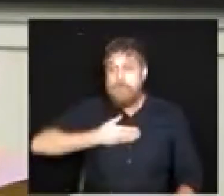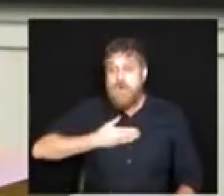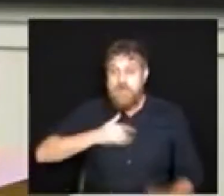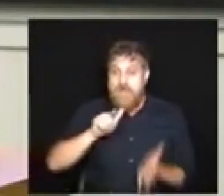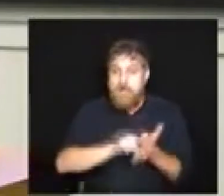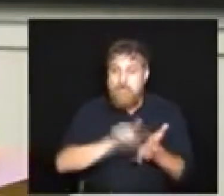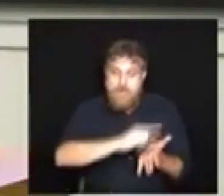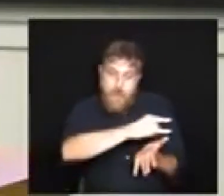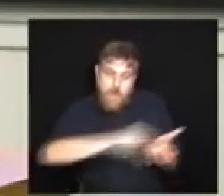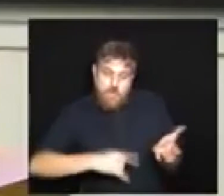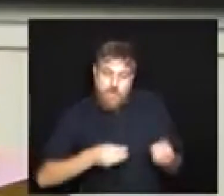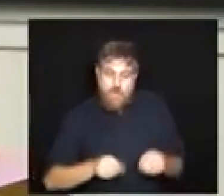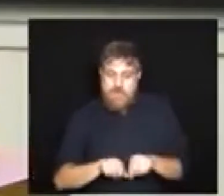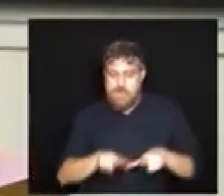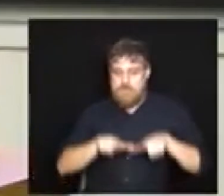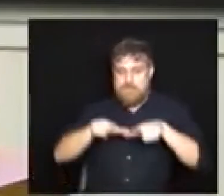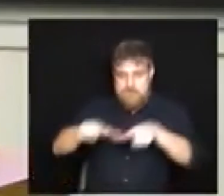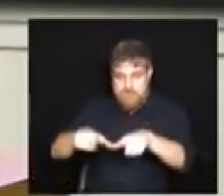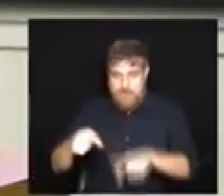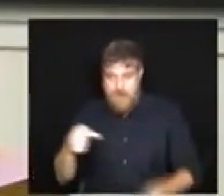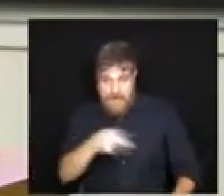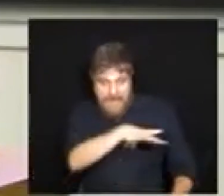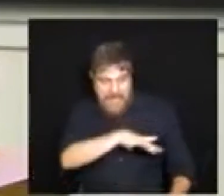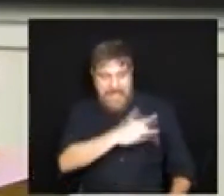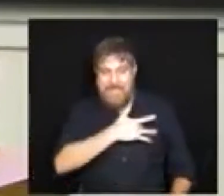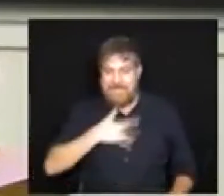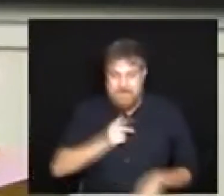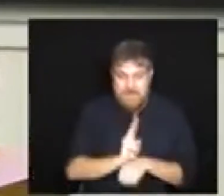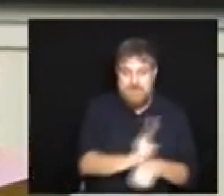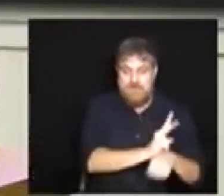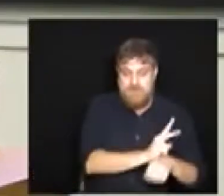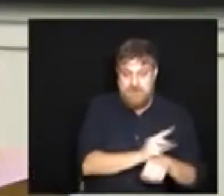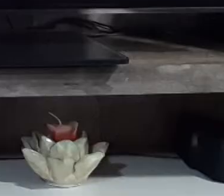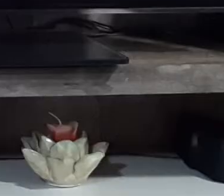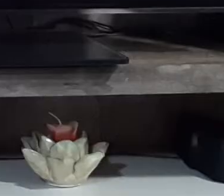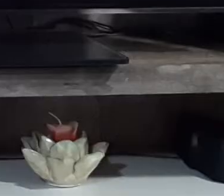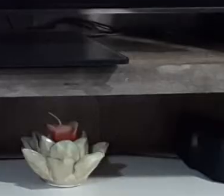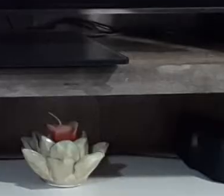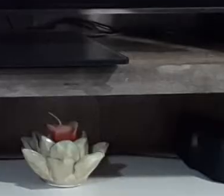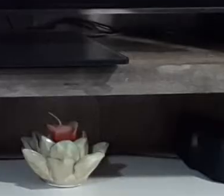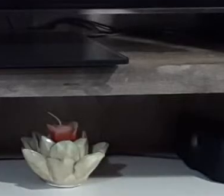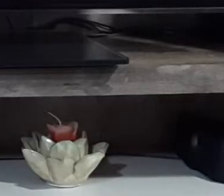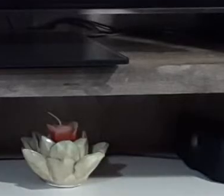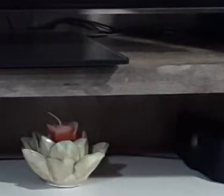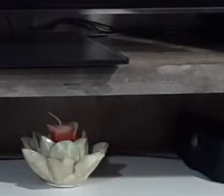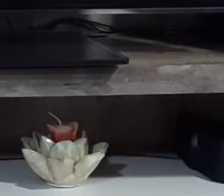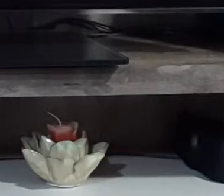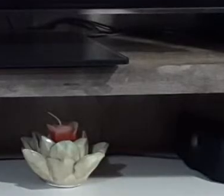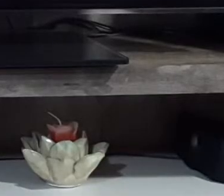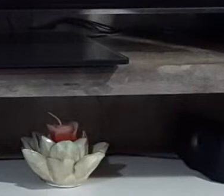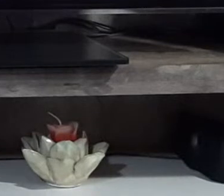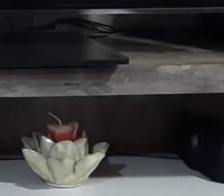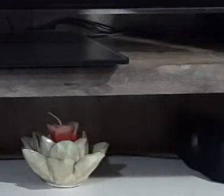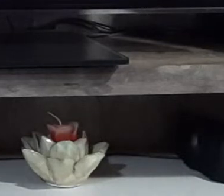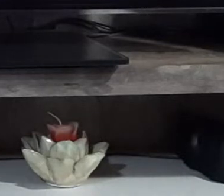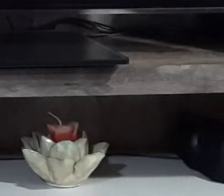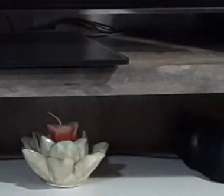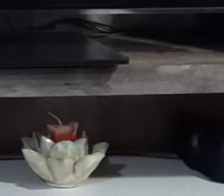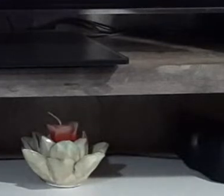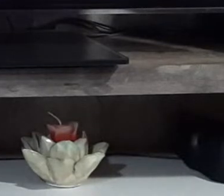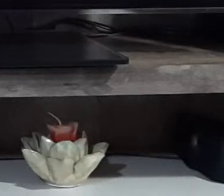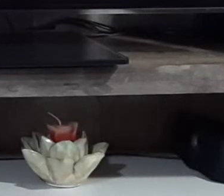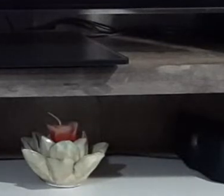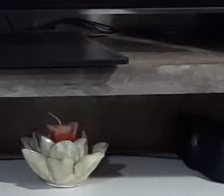certificado pela vigilância sanitária de que ele está consciente disso. A Câmara de Vereadores de Campinas participou